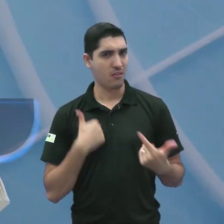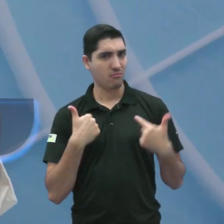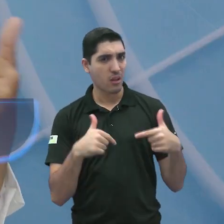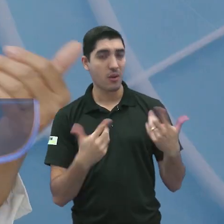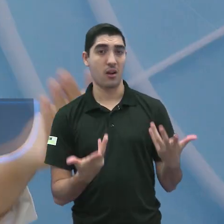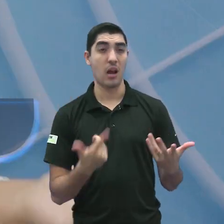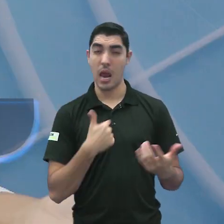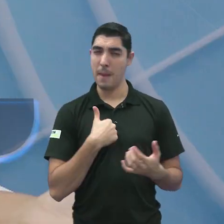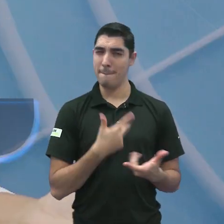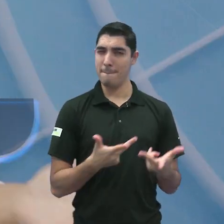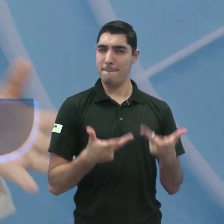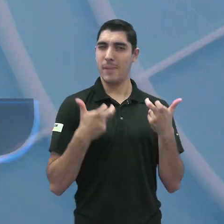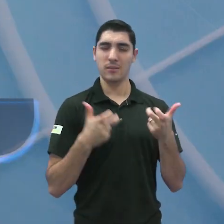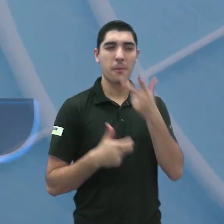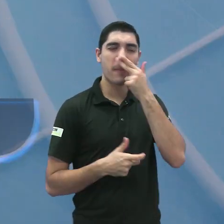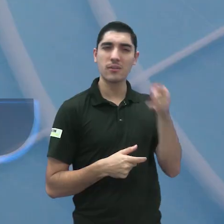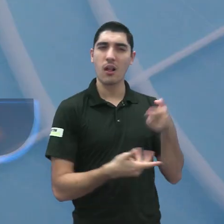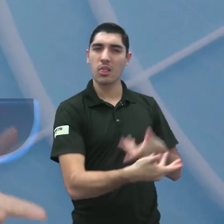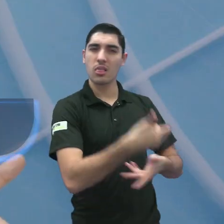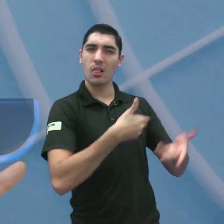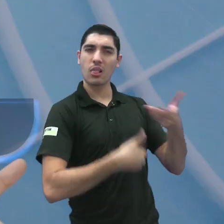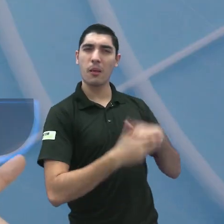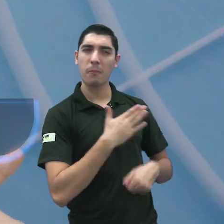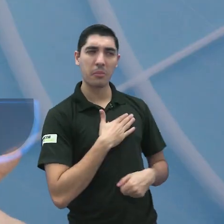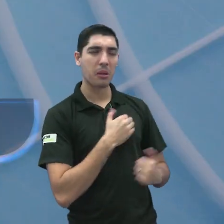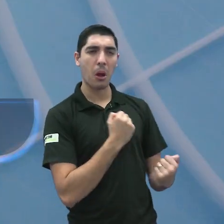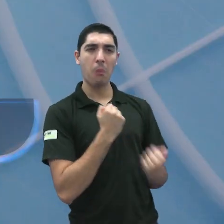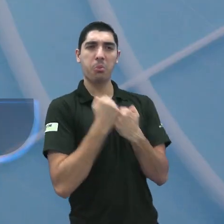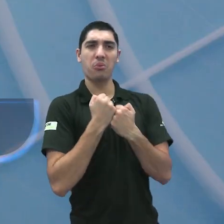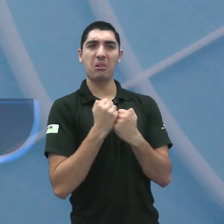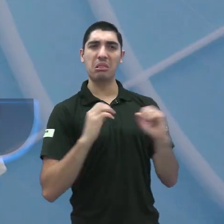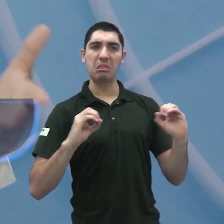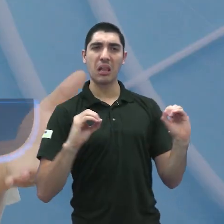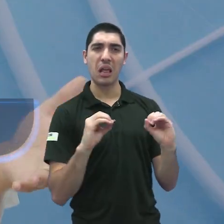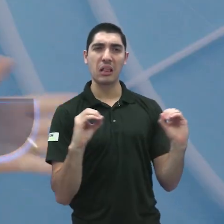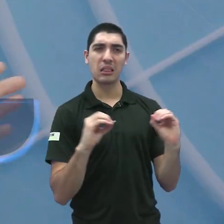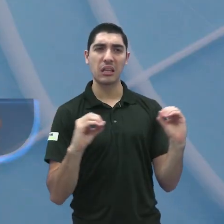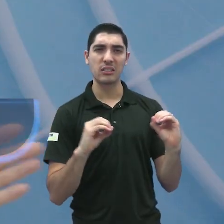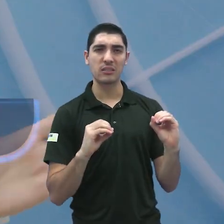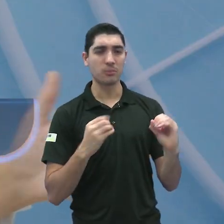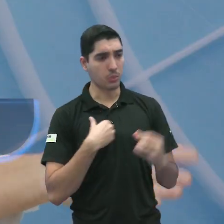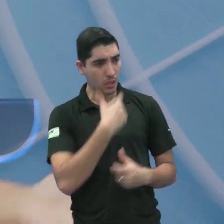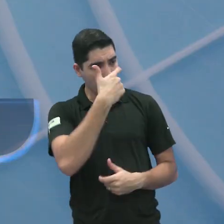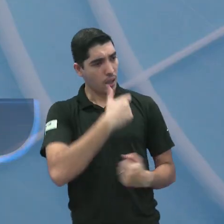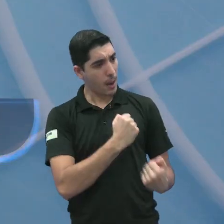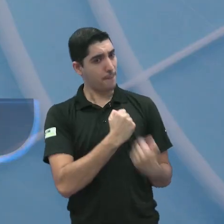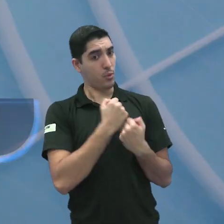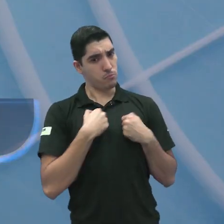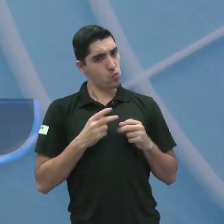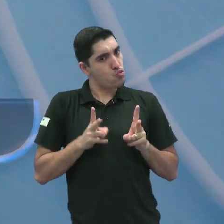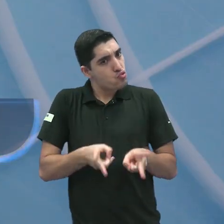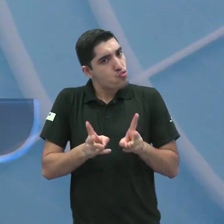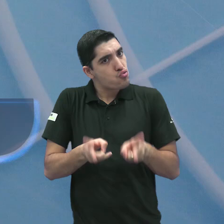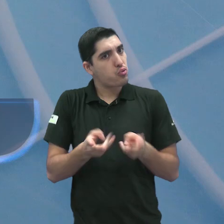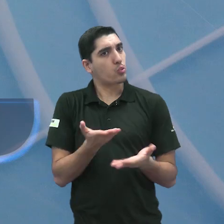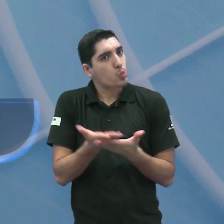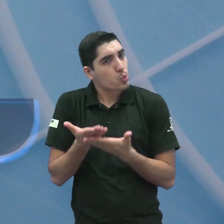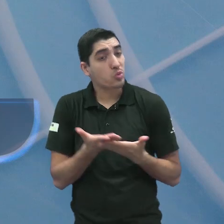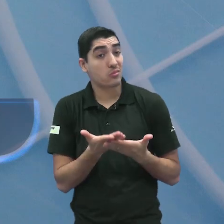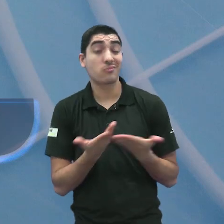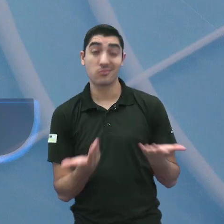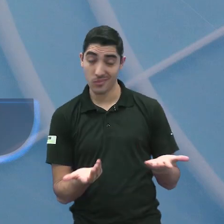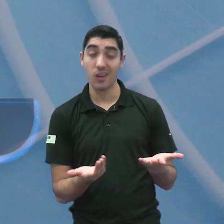fizesse facilidades para mim, mas pelo menos entendesse a minha situação e me apoiasse para eu dar continuidade, né? Então, assim, eu